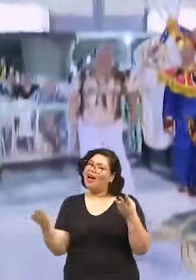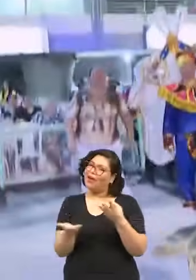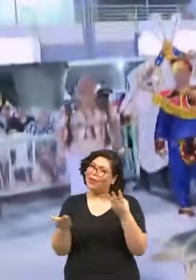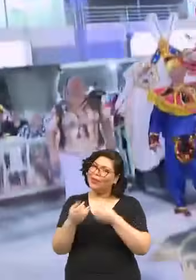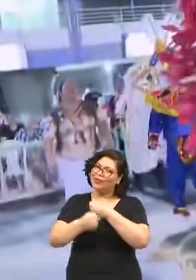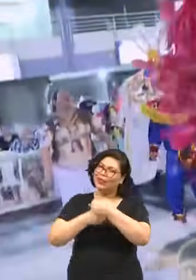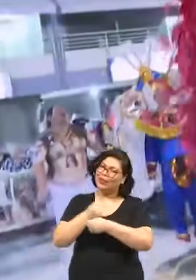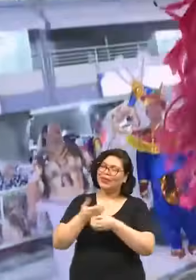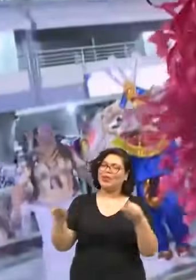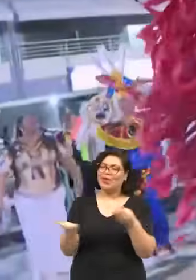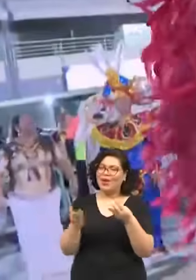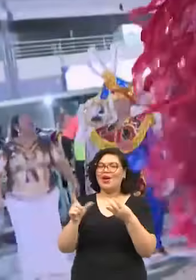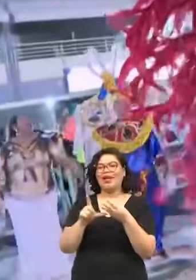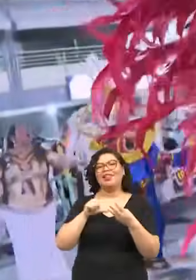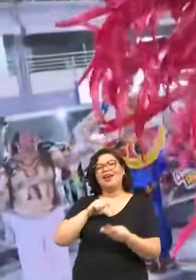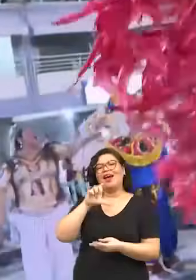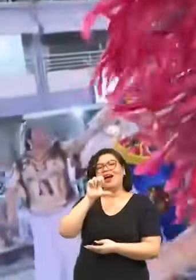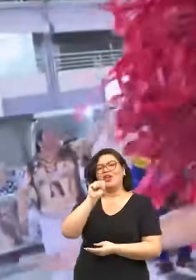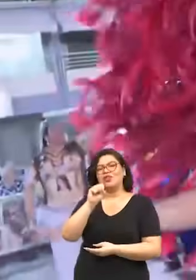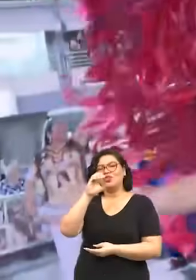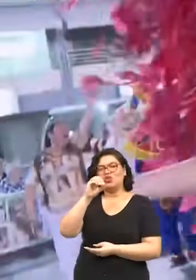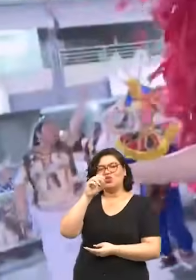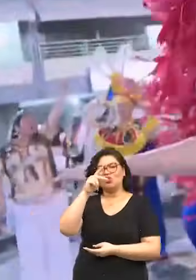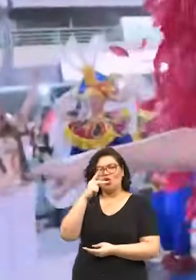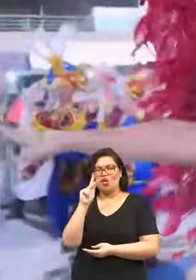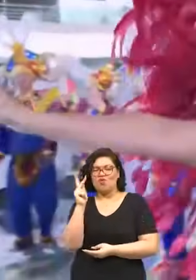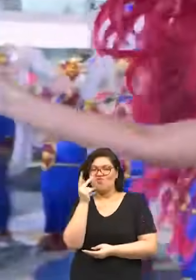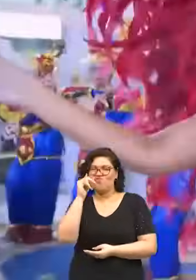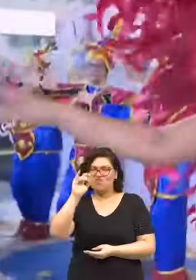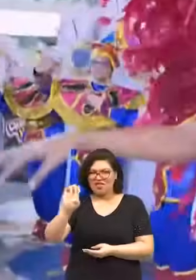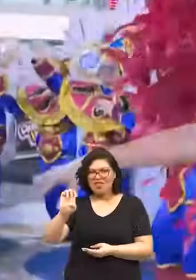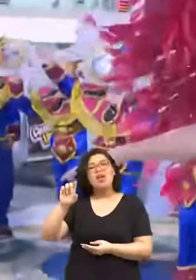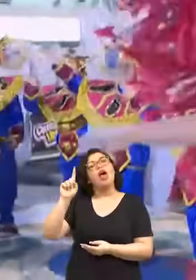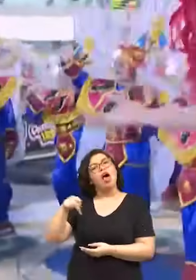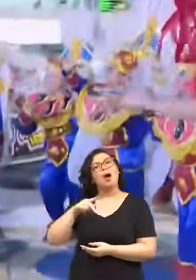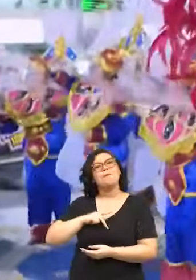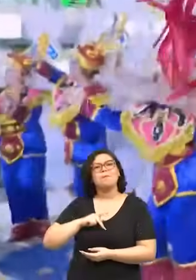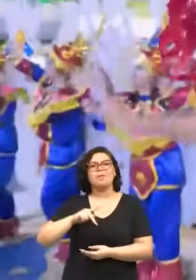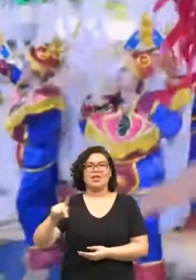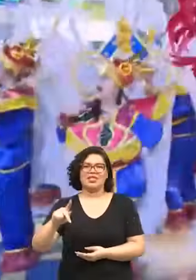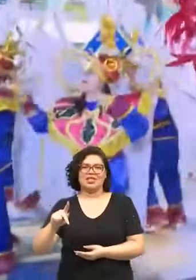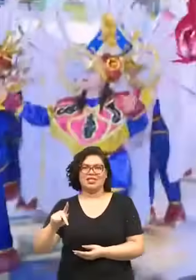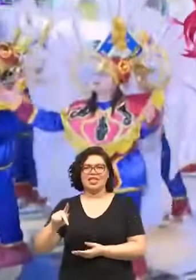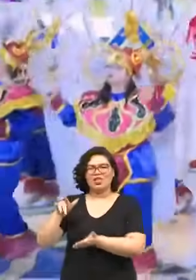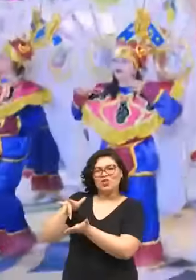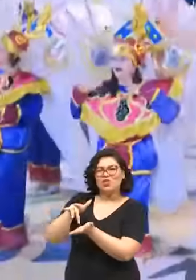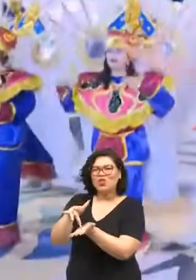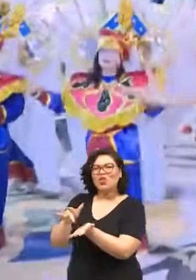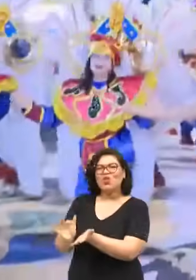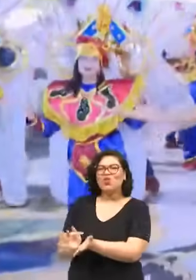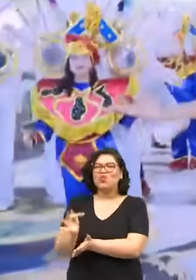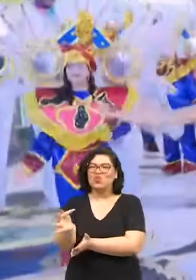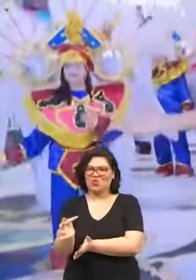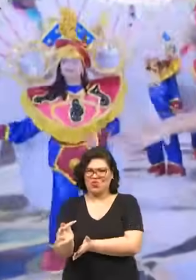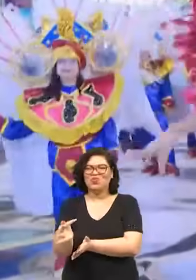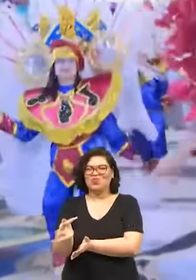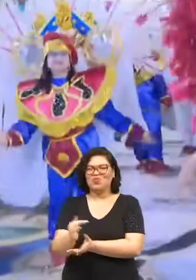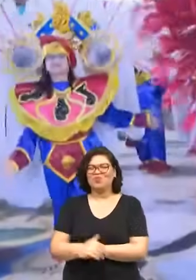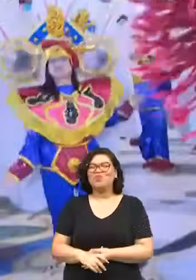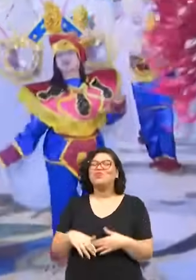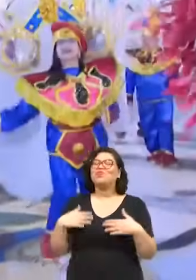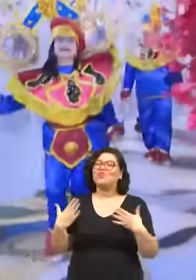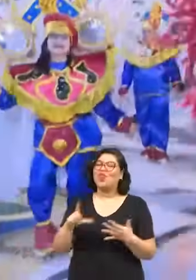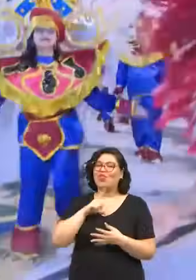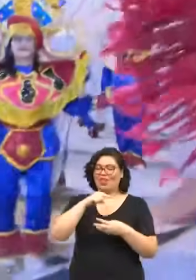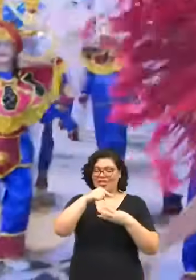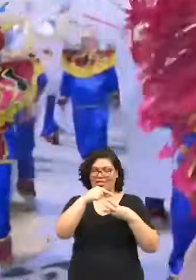a Sophie Benayon. Ela que é presidente do Ciganinhos do Futuro. Então temos aí